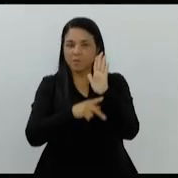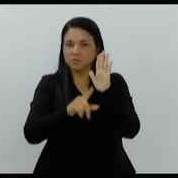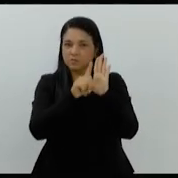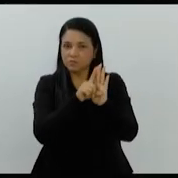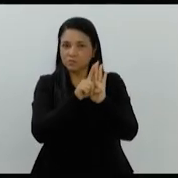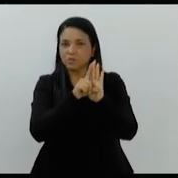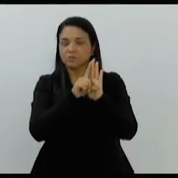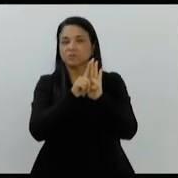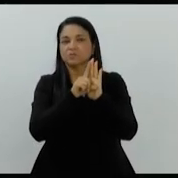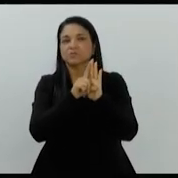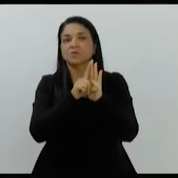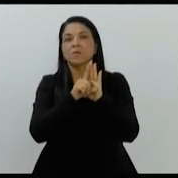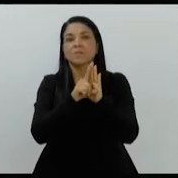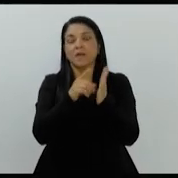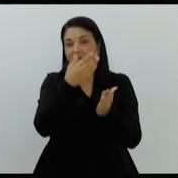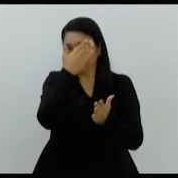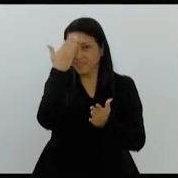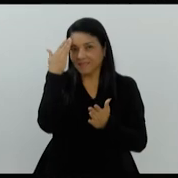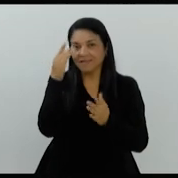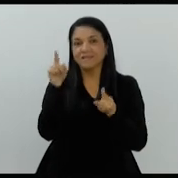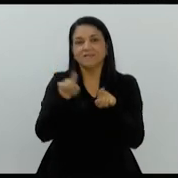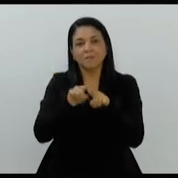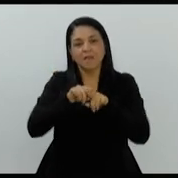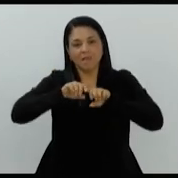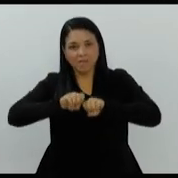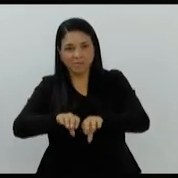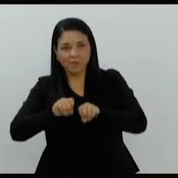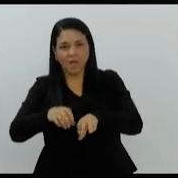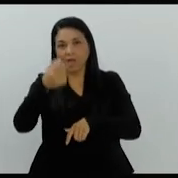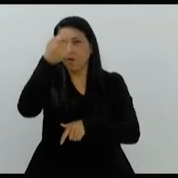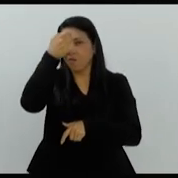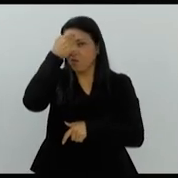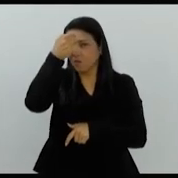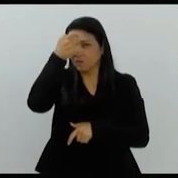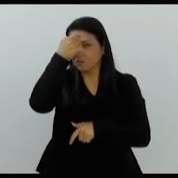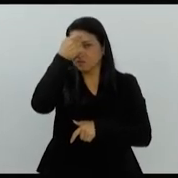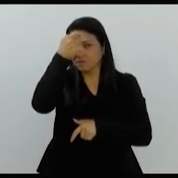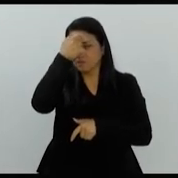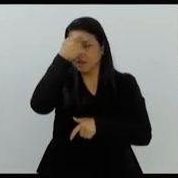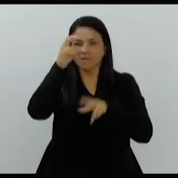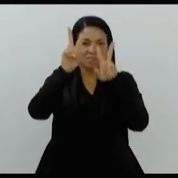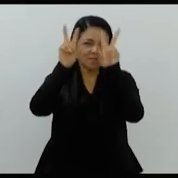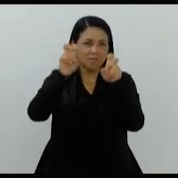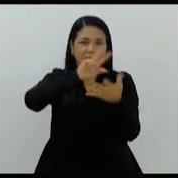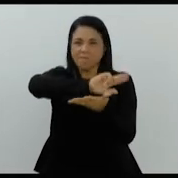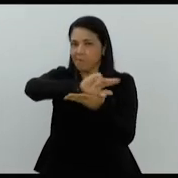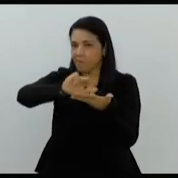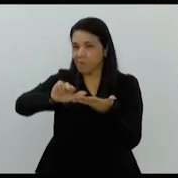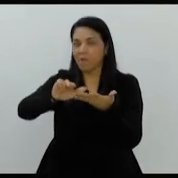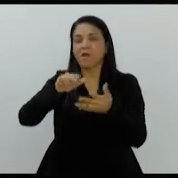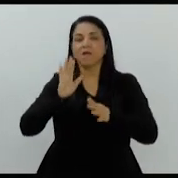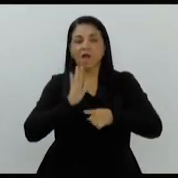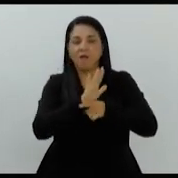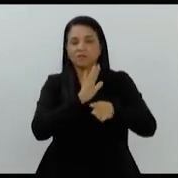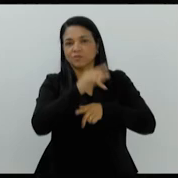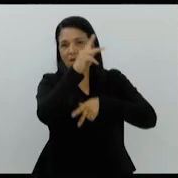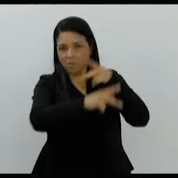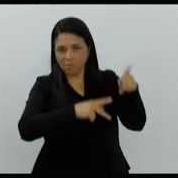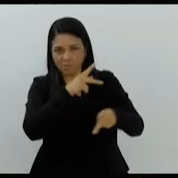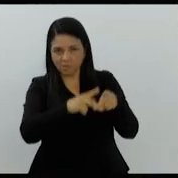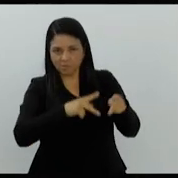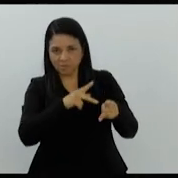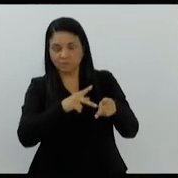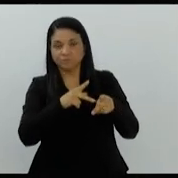apenas para entreter, mas também educar, conscientizar e ajudar a população do nosso Estado. Dito